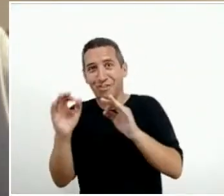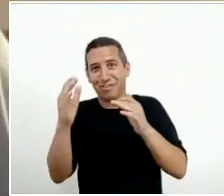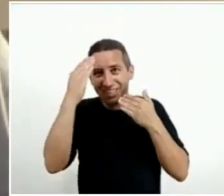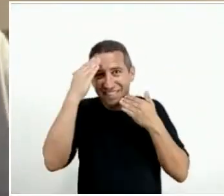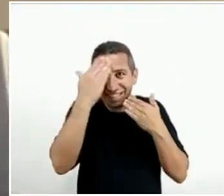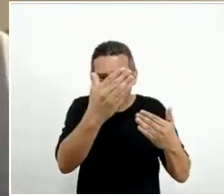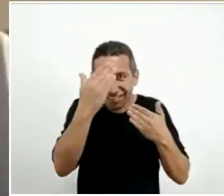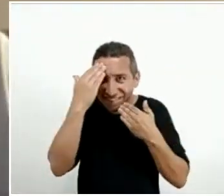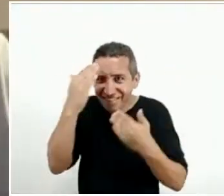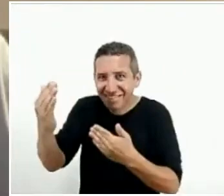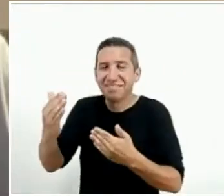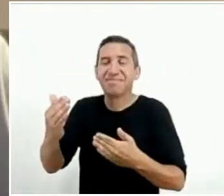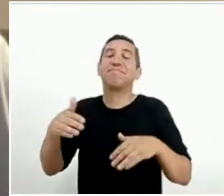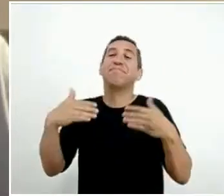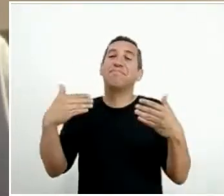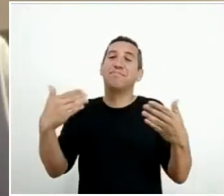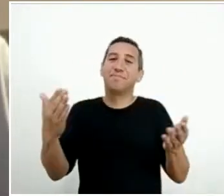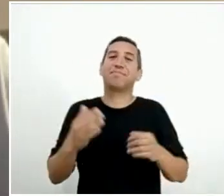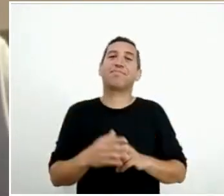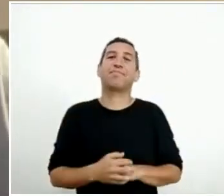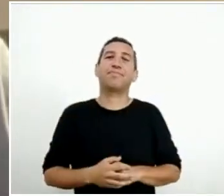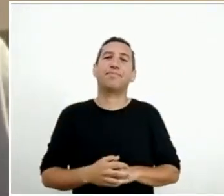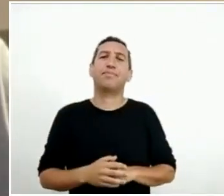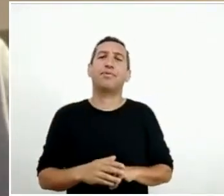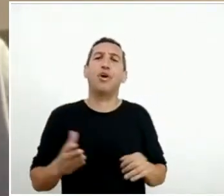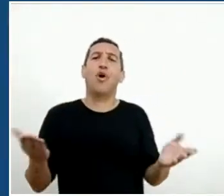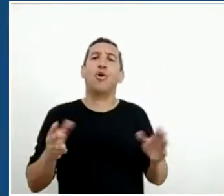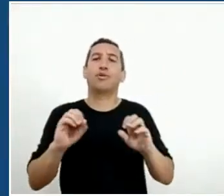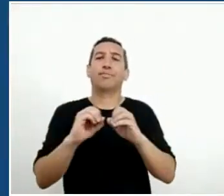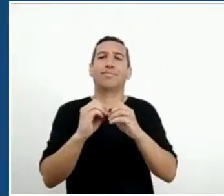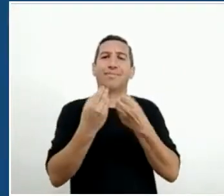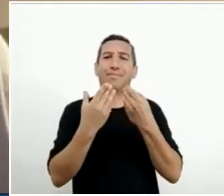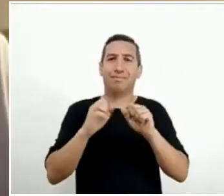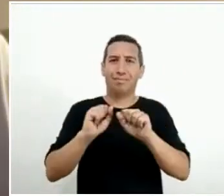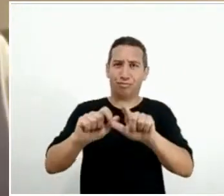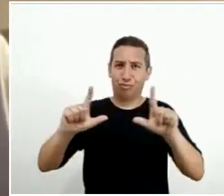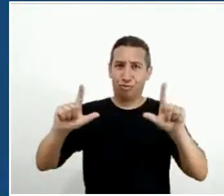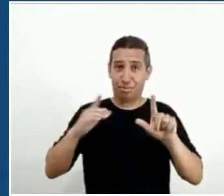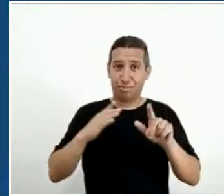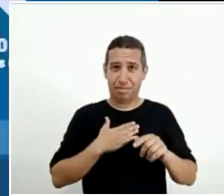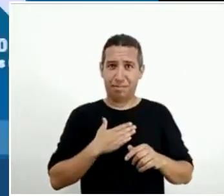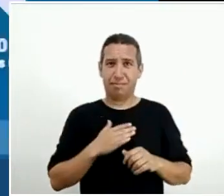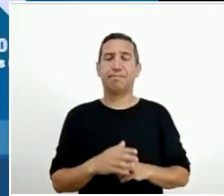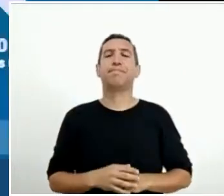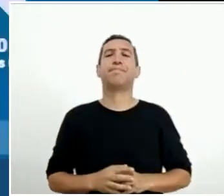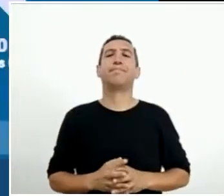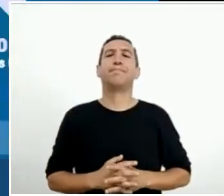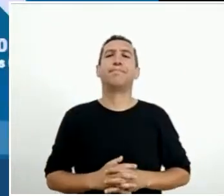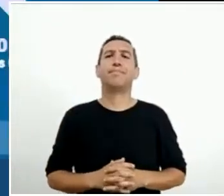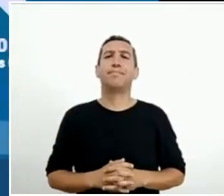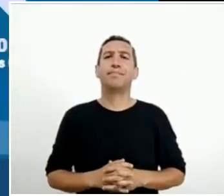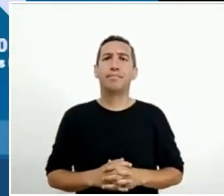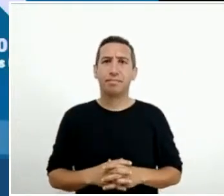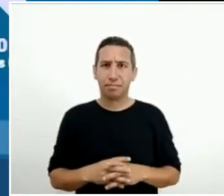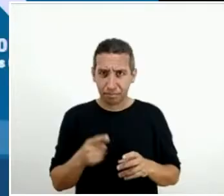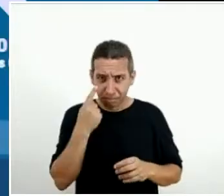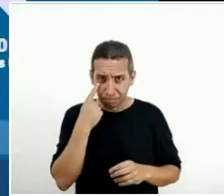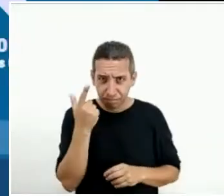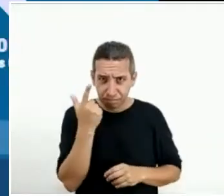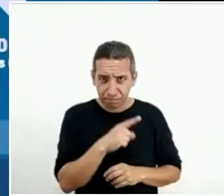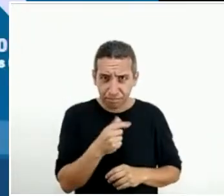Então, eu vou passar para a parte dos slides aqui para mim. Está dando certo? Vocês estão visualizando?